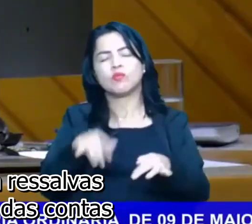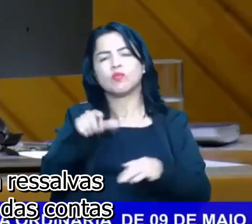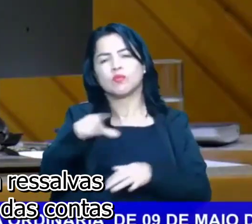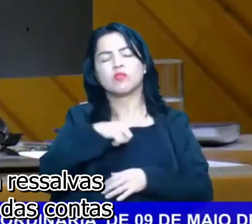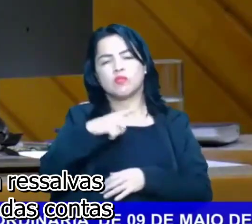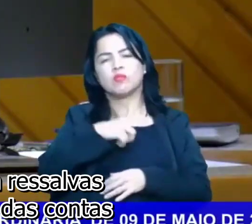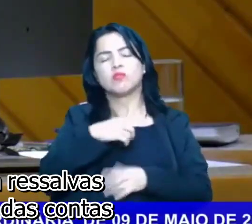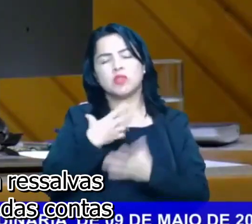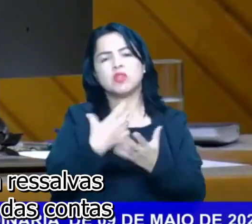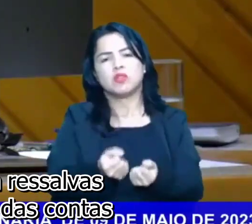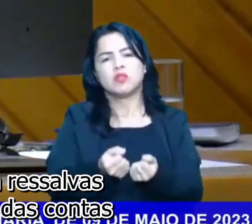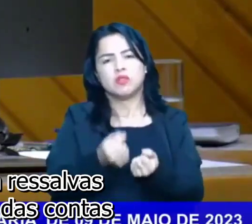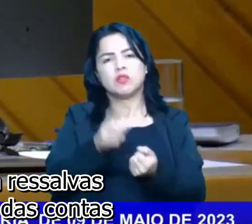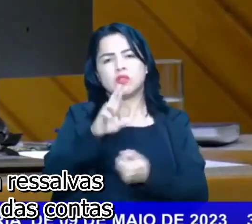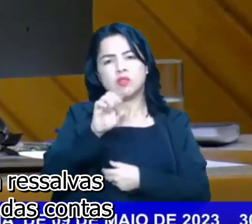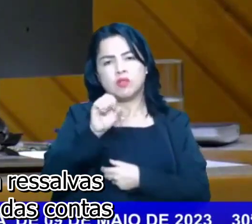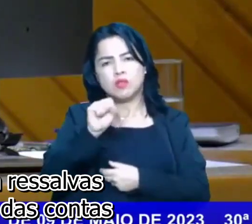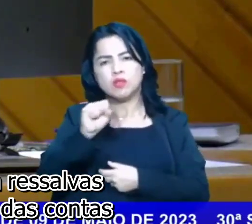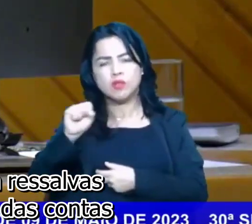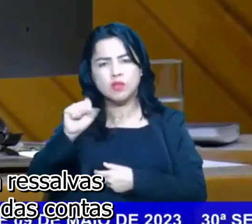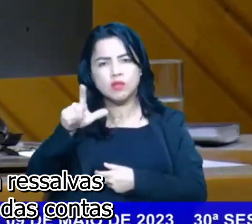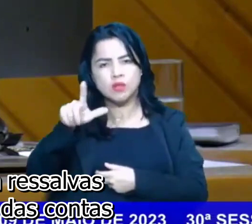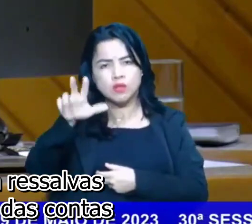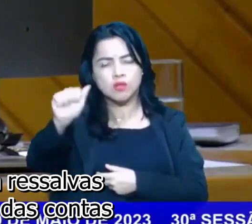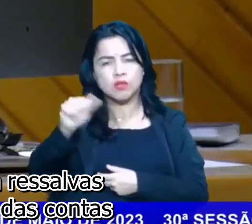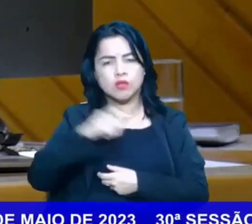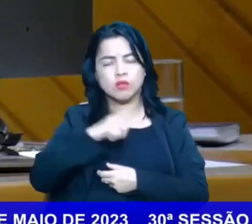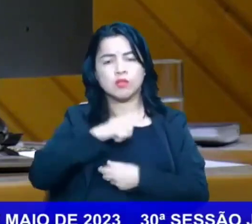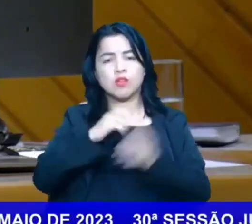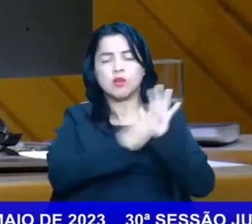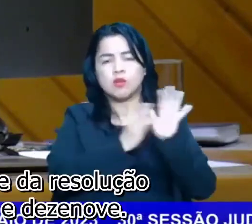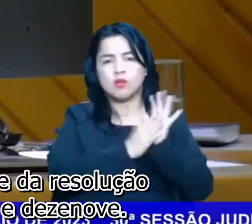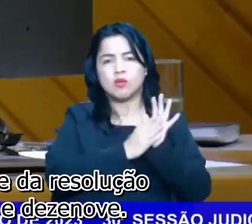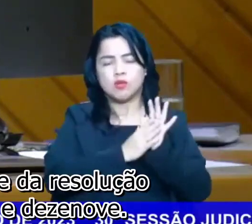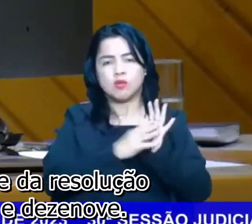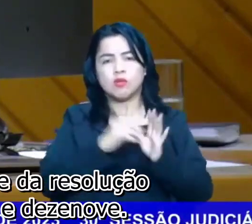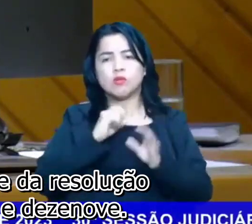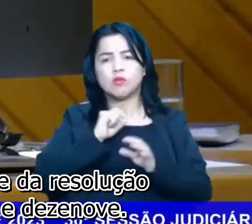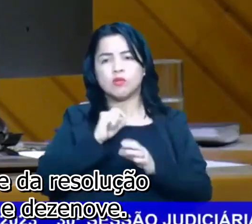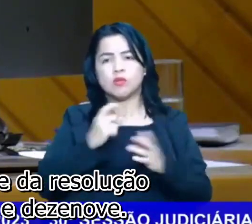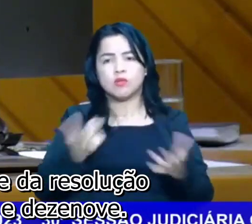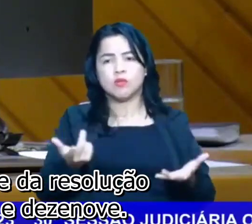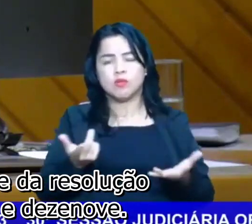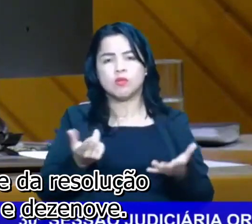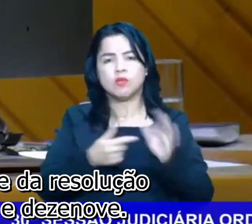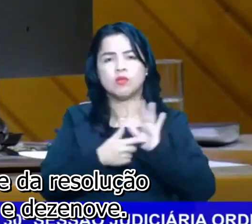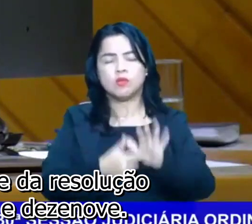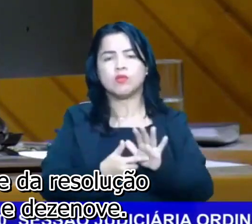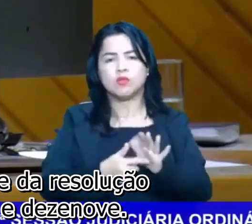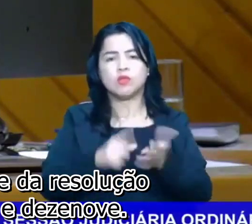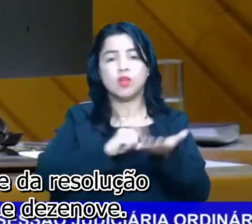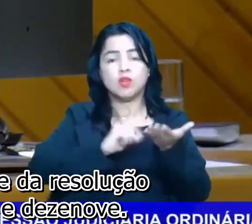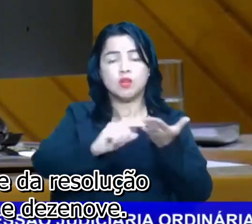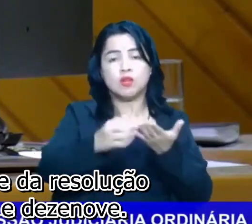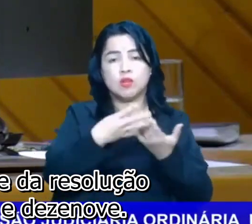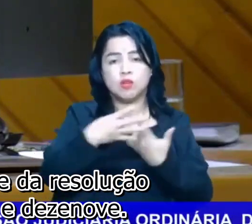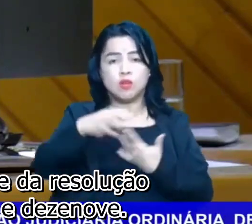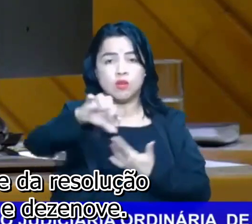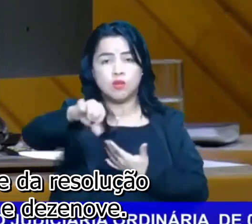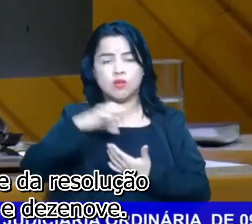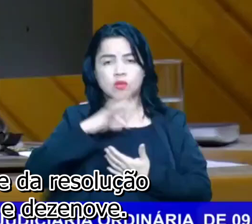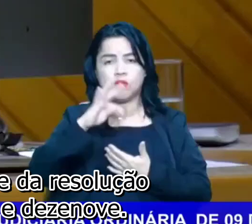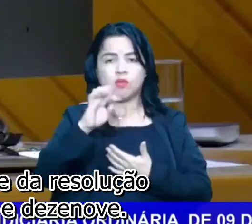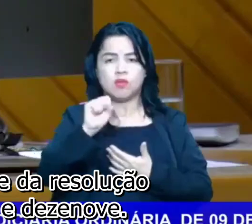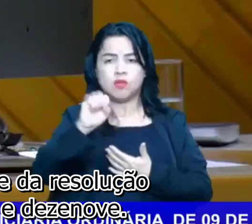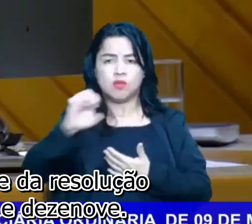com ressalvas em razão da intempestividade na apresentação das contas, o que viola expressamente o artigo 49 da resolução TSE